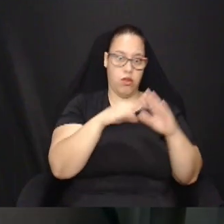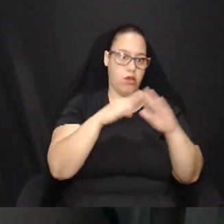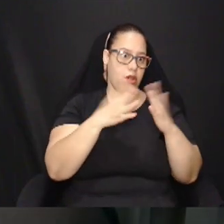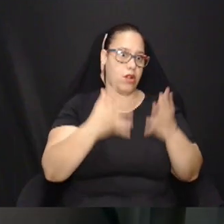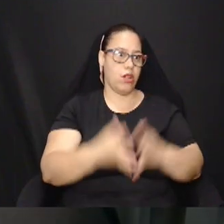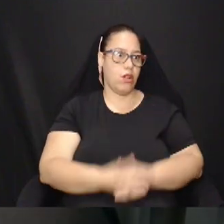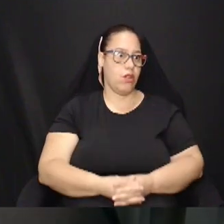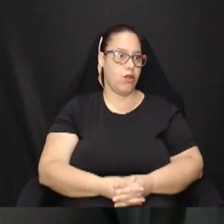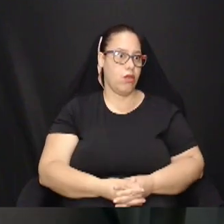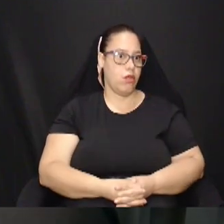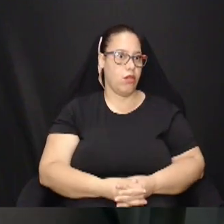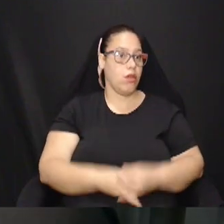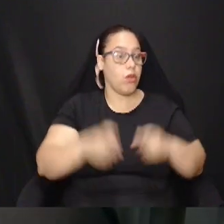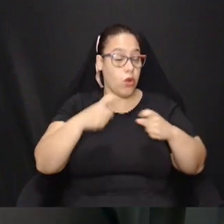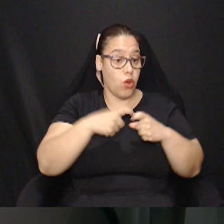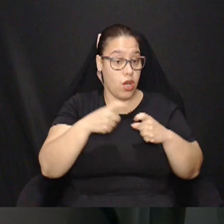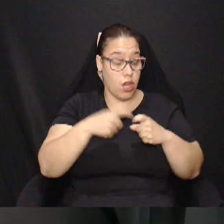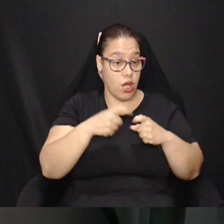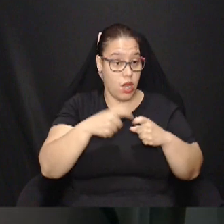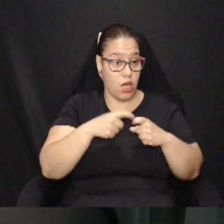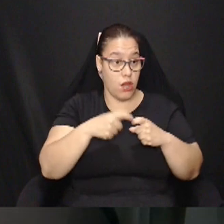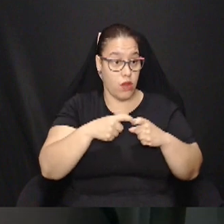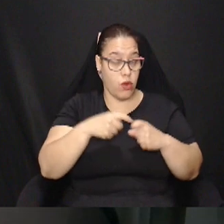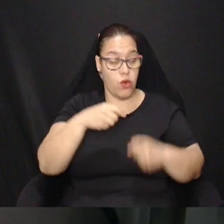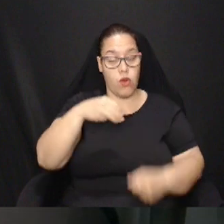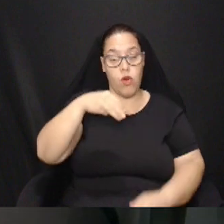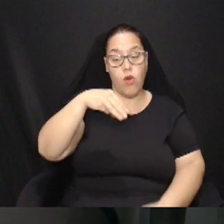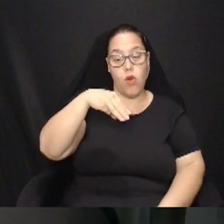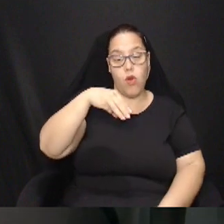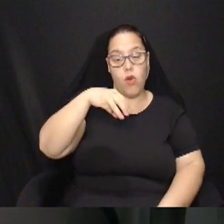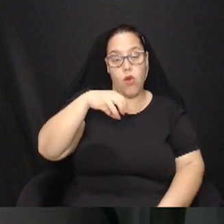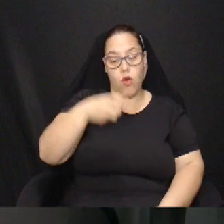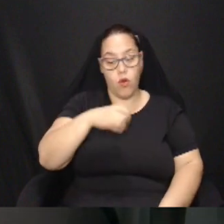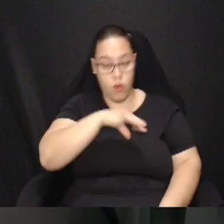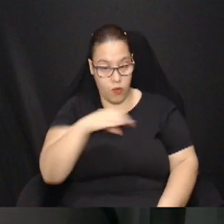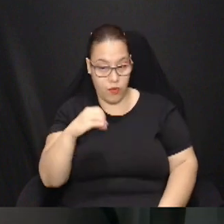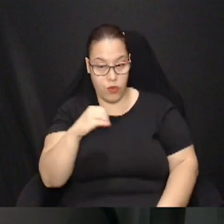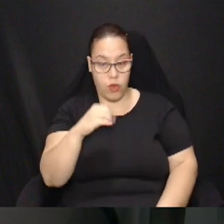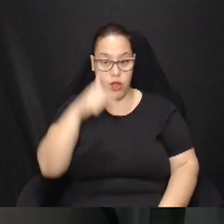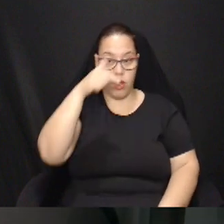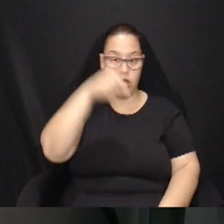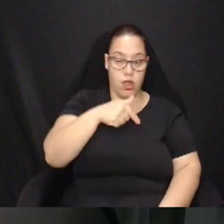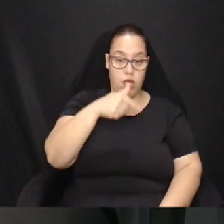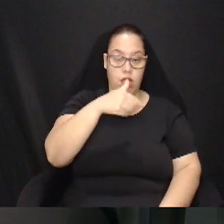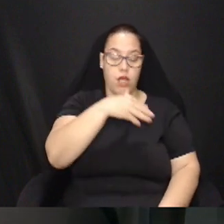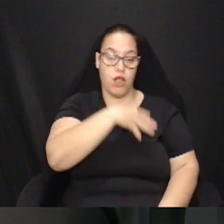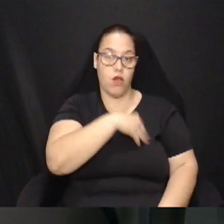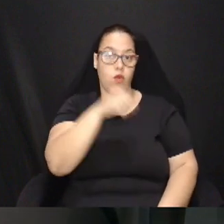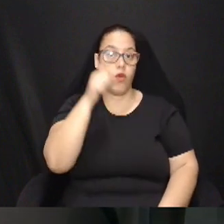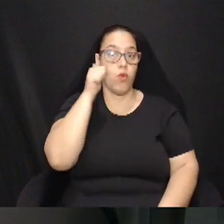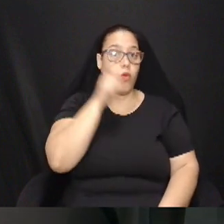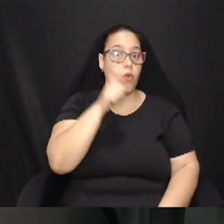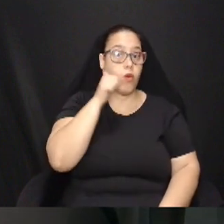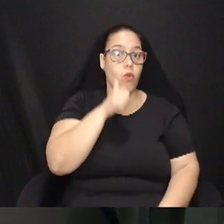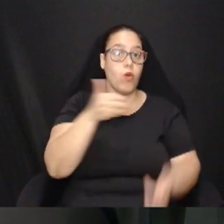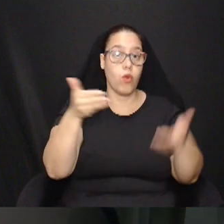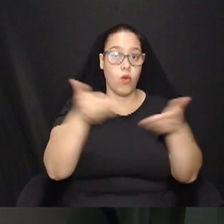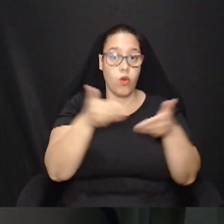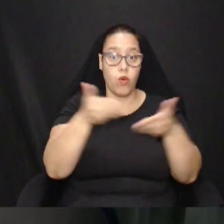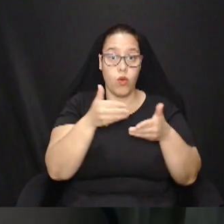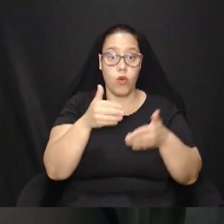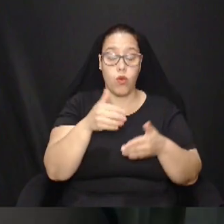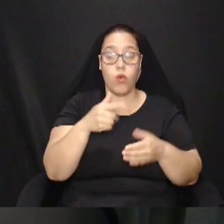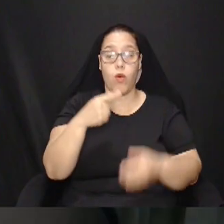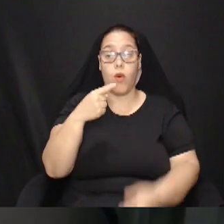no México, a taxa global de fertilidade no México era 7 filhos por mulher. Hoje, na cidade do México, nas